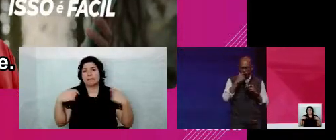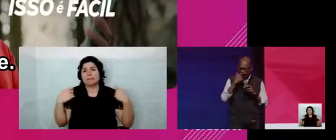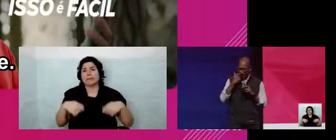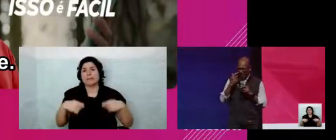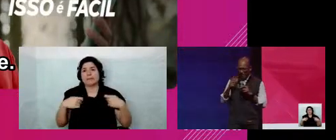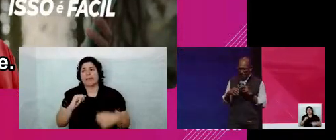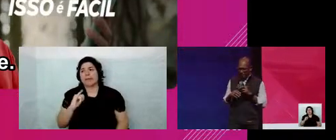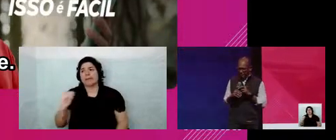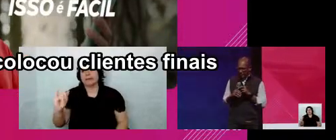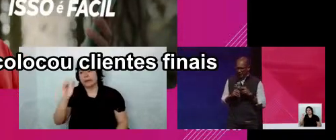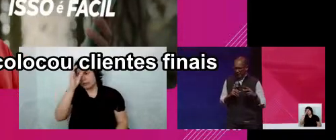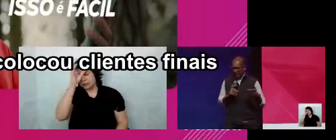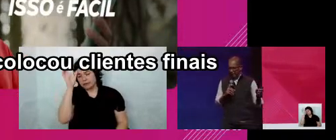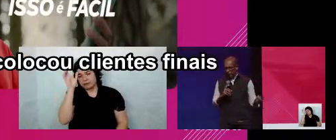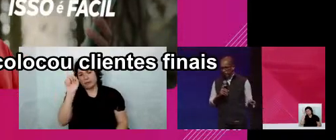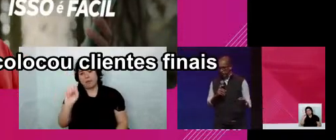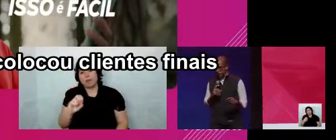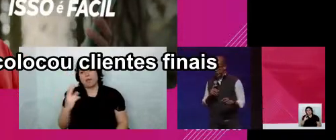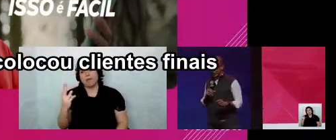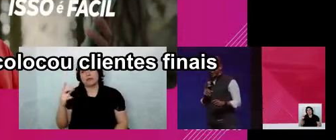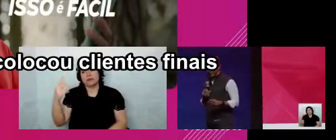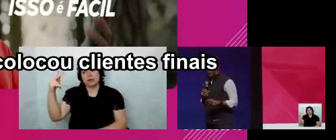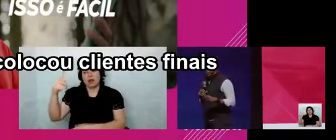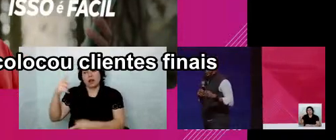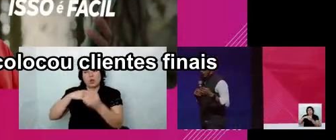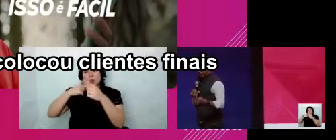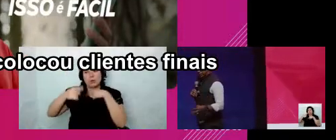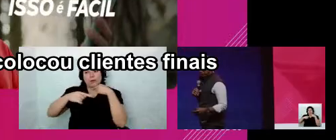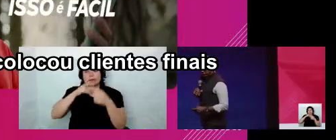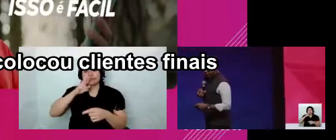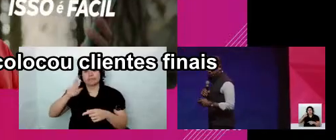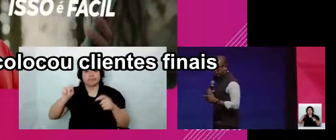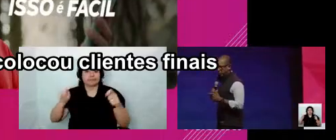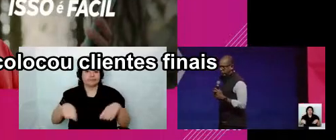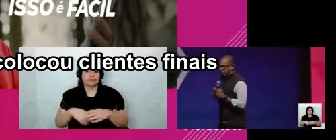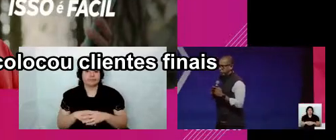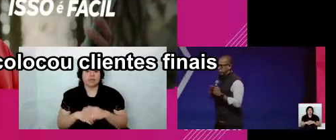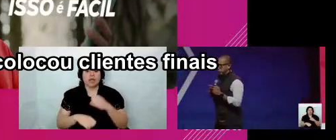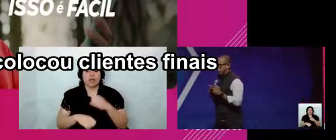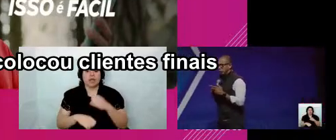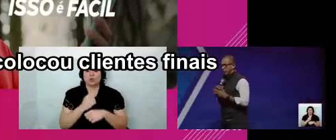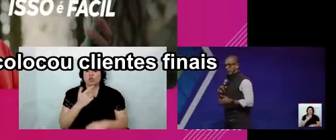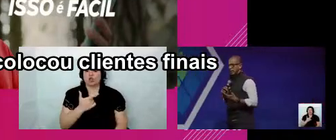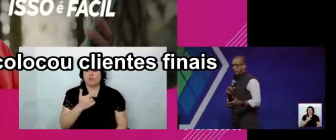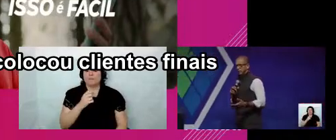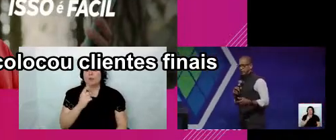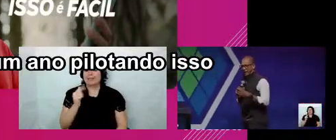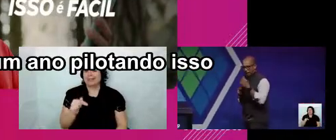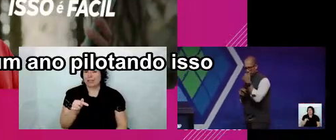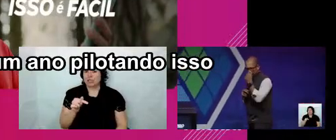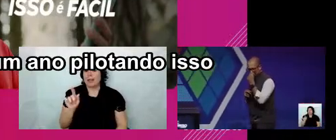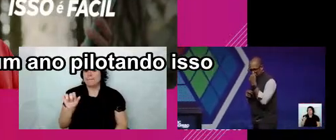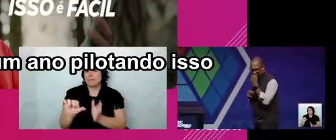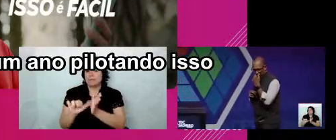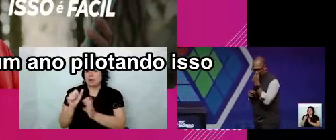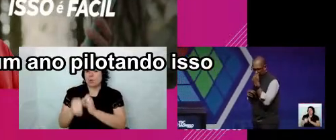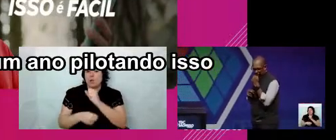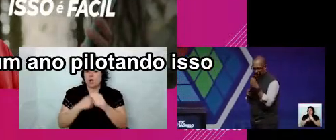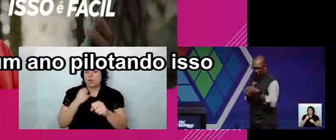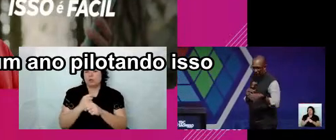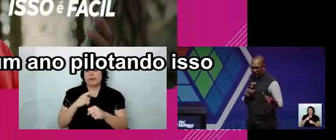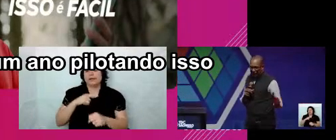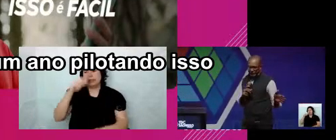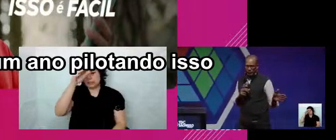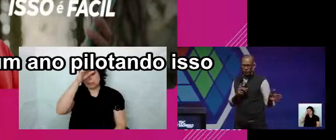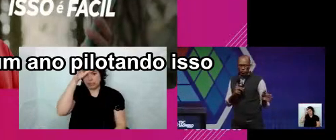cliente ou tirar a dúvida dele. Né? Em 2017, foi o primeiro ano que a gente colocou clientes finais utilizando a